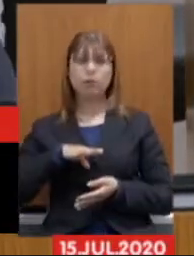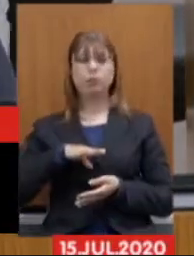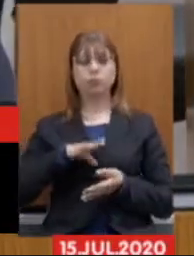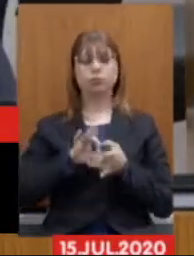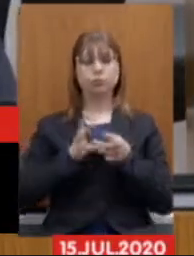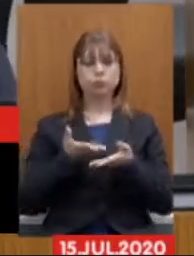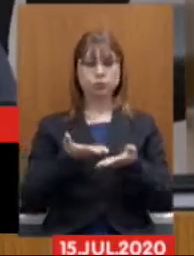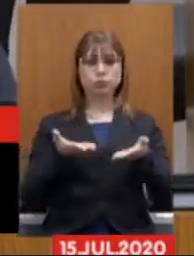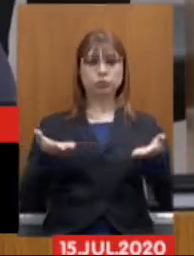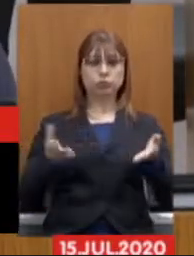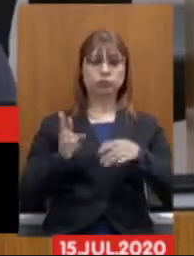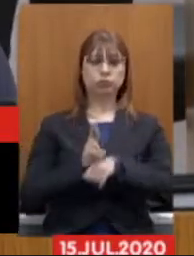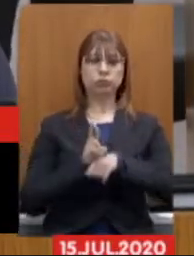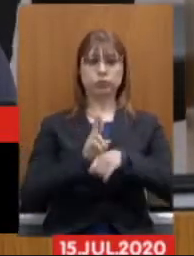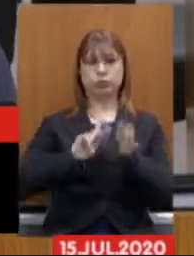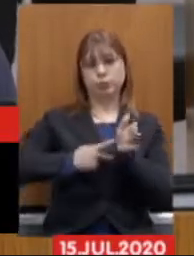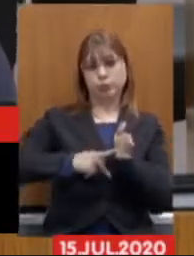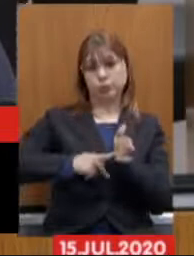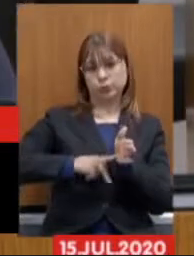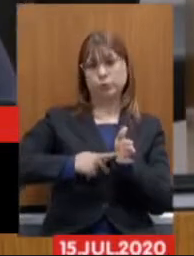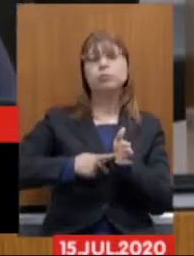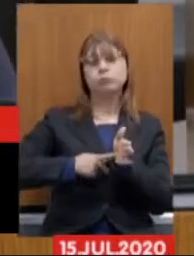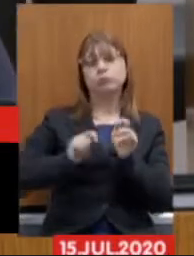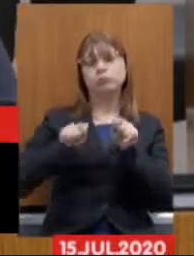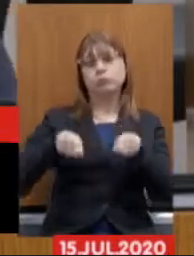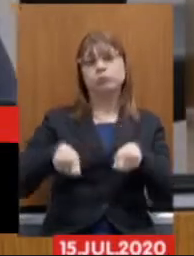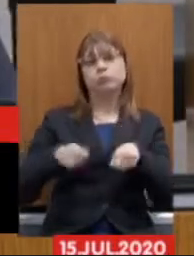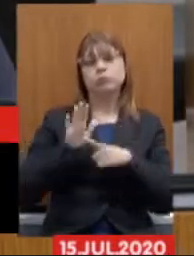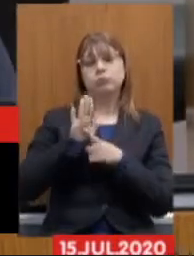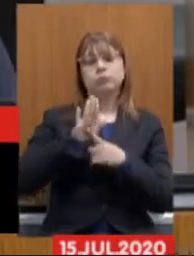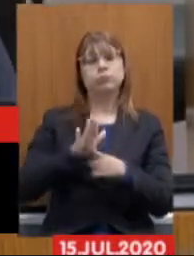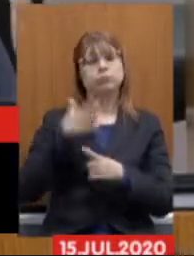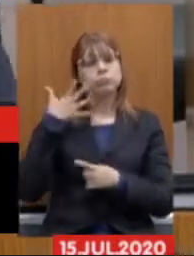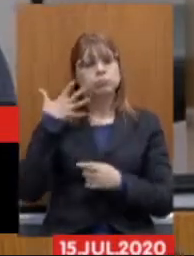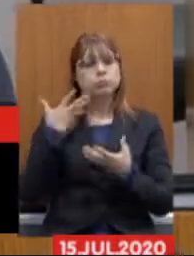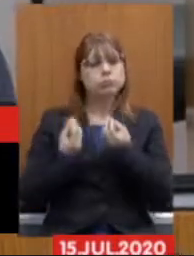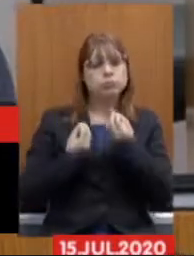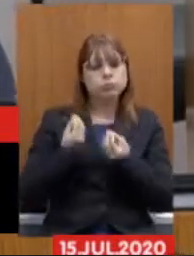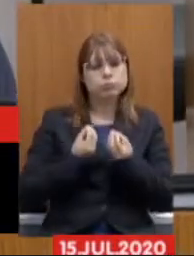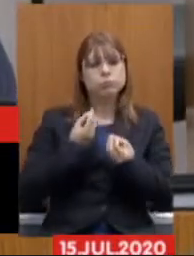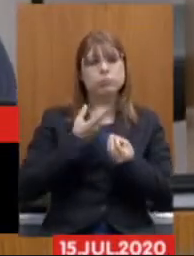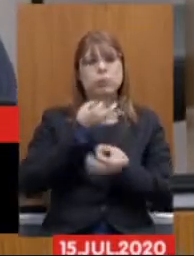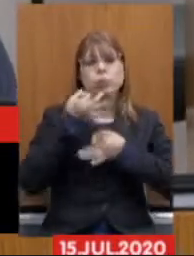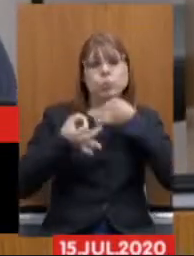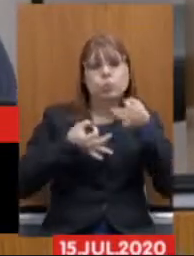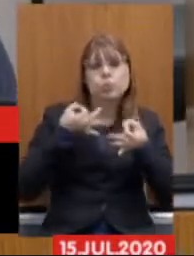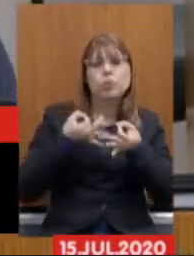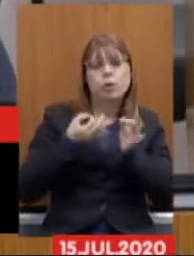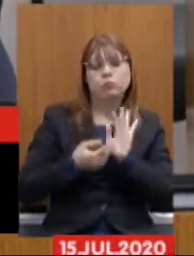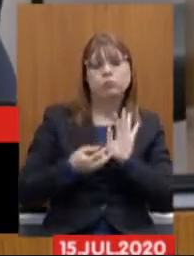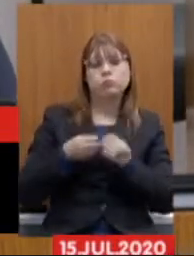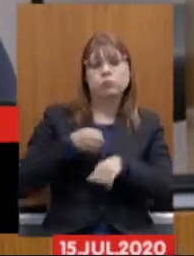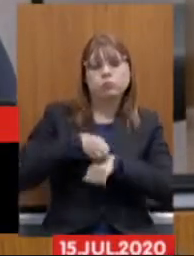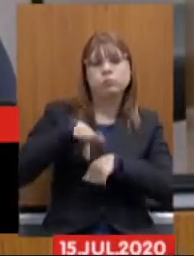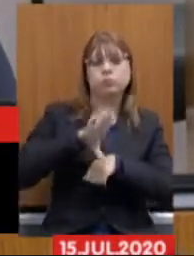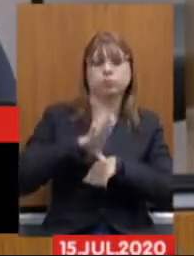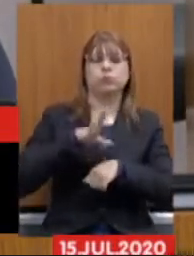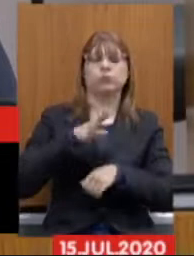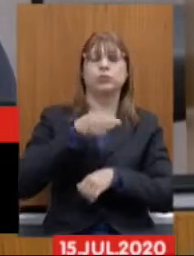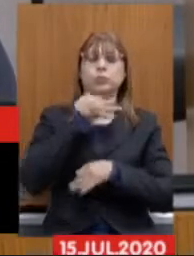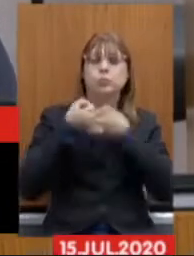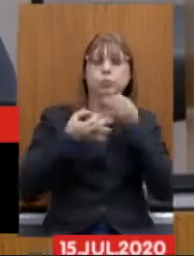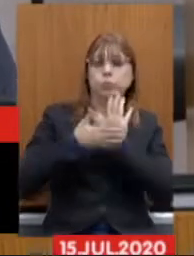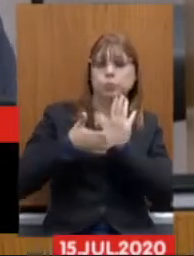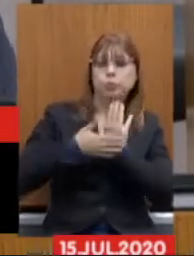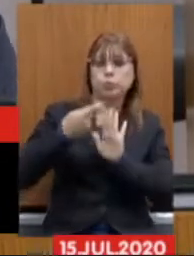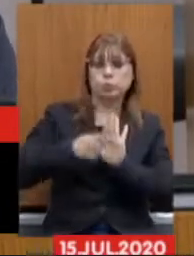concedido a palavra as representações sindicais que terão oportunidades por seu posicionamento encaminhar sugestões de aprimoramento da proposta da reforma